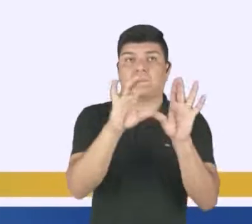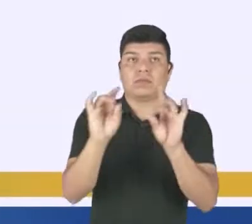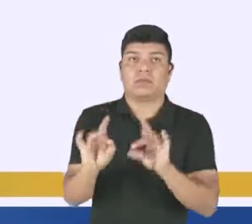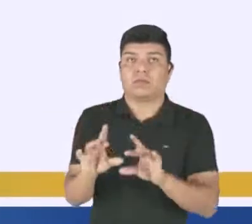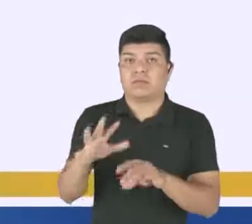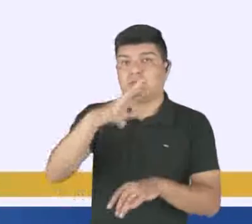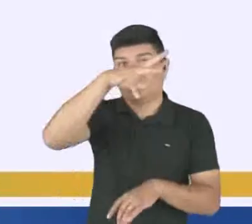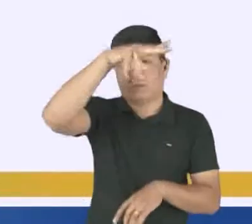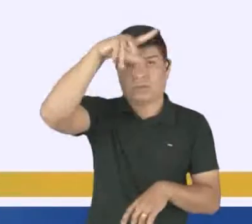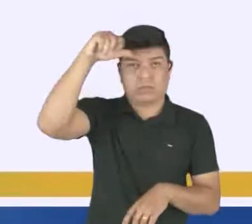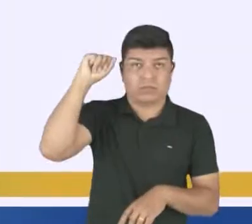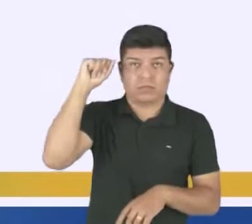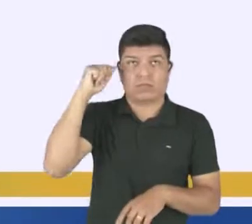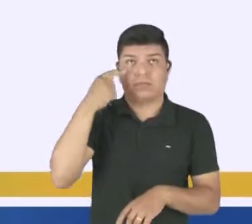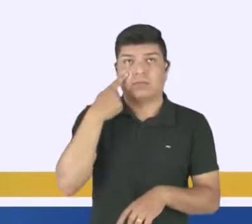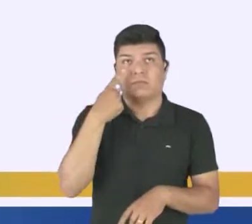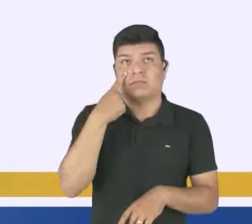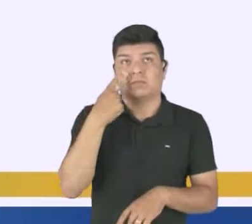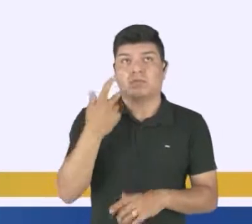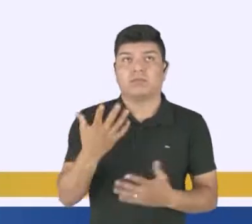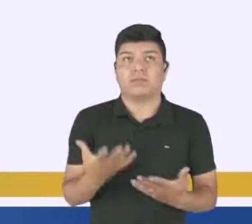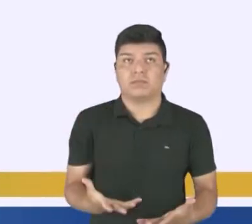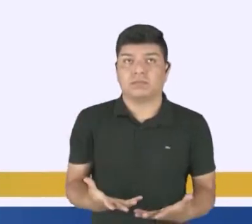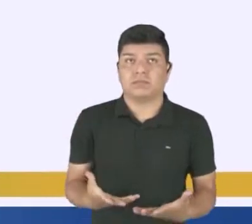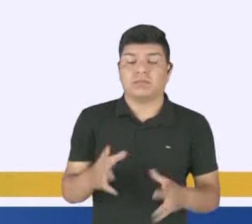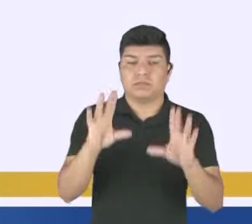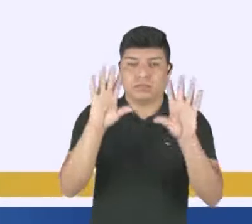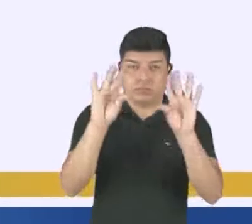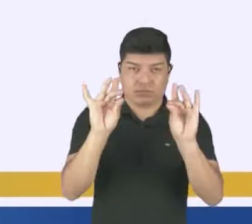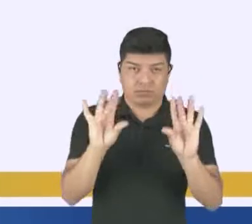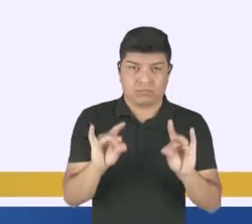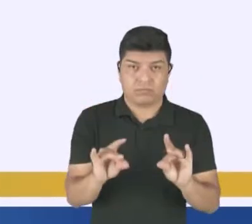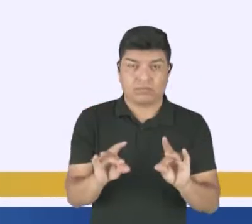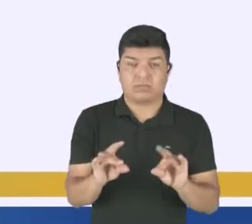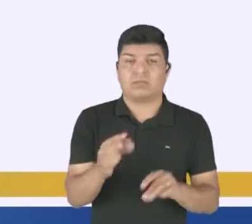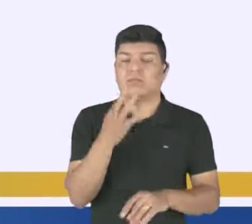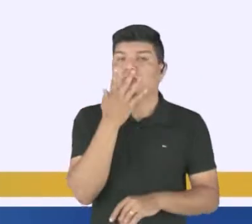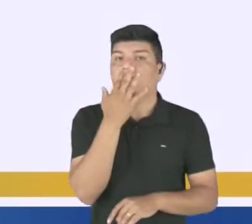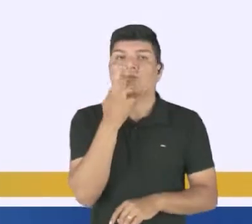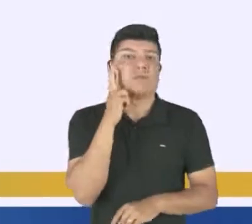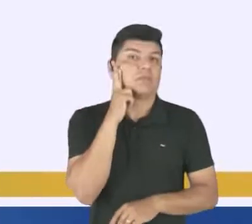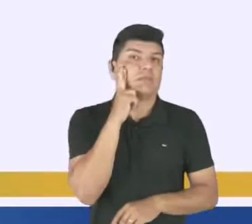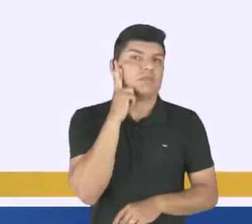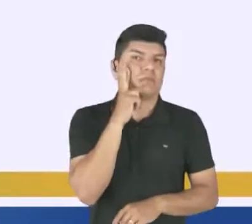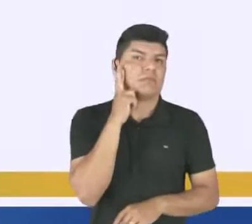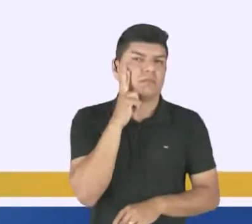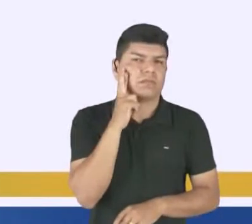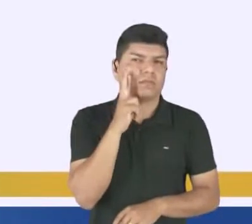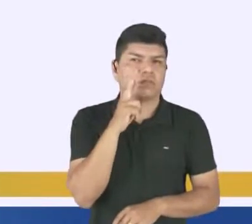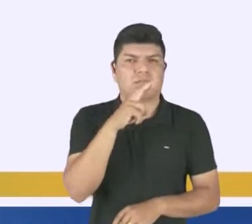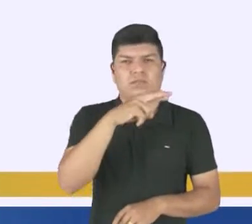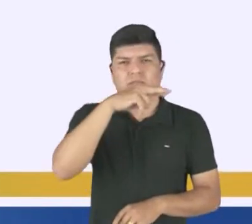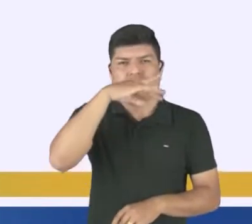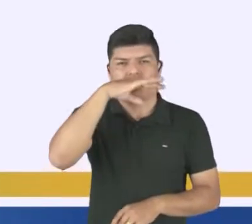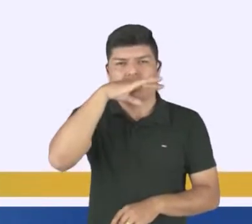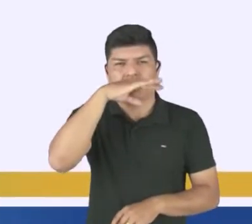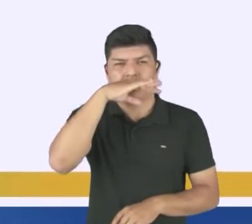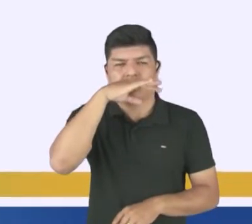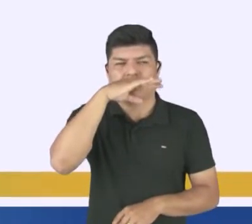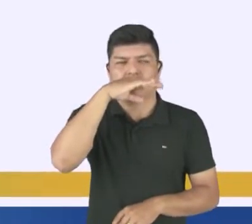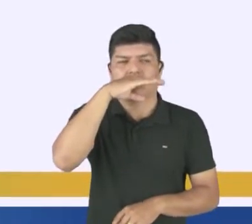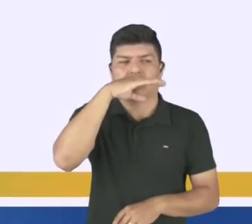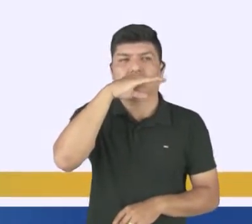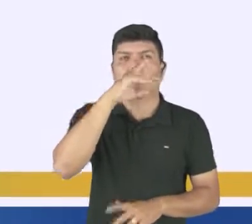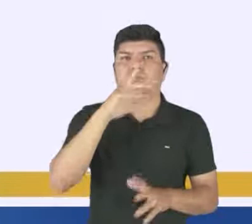da Amazônia. Verifica aí esse detalhe. O rosa é um clima quente, super